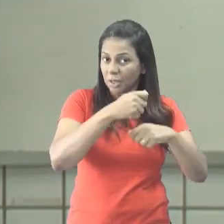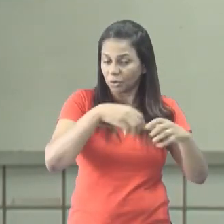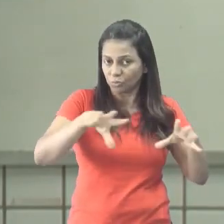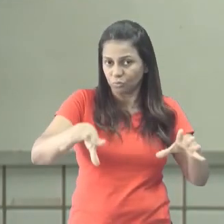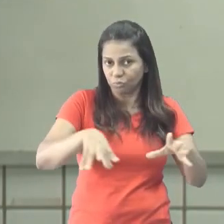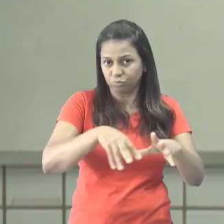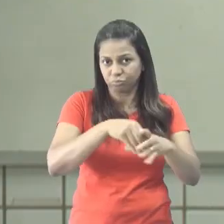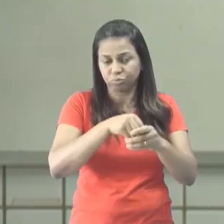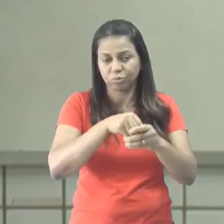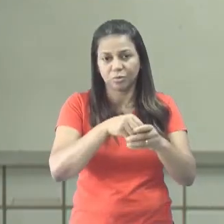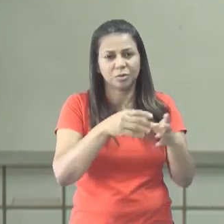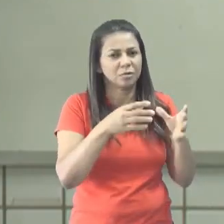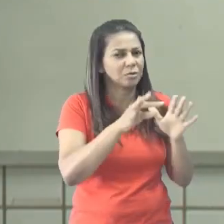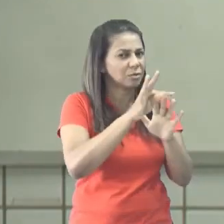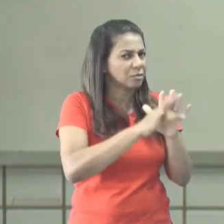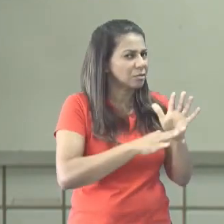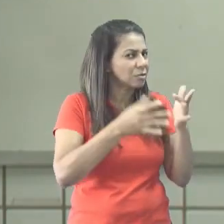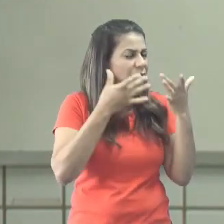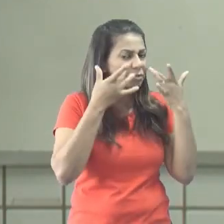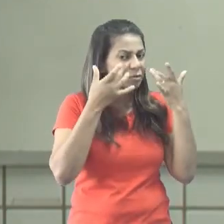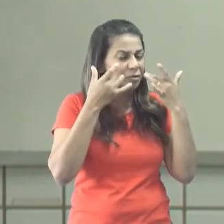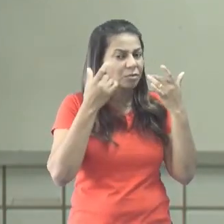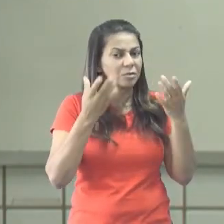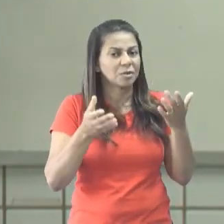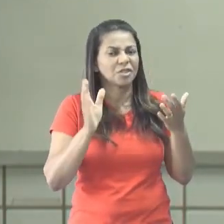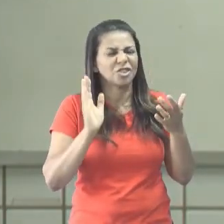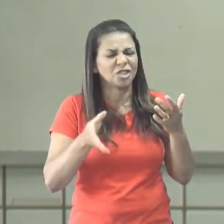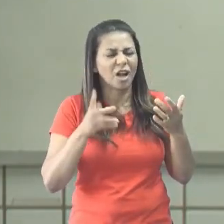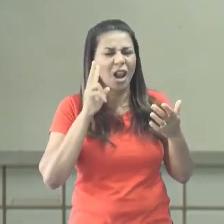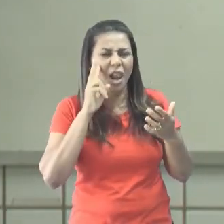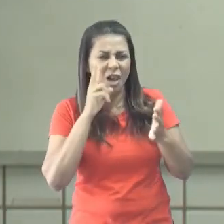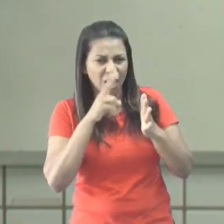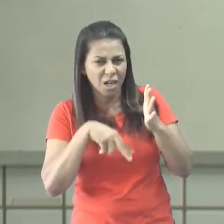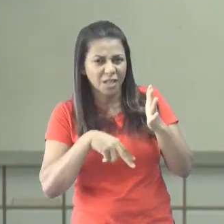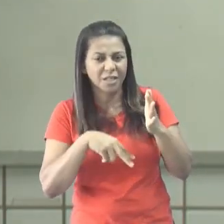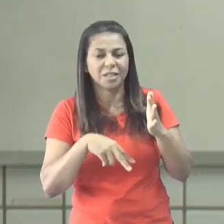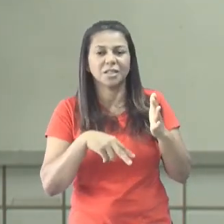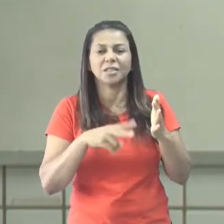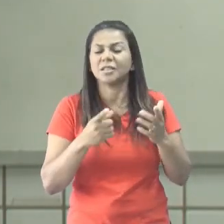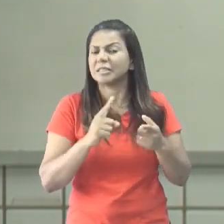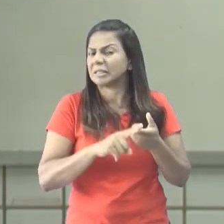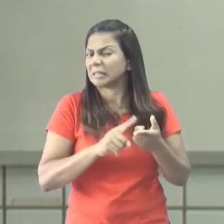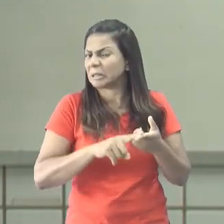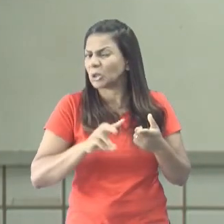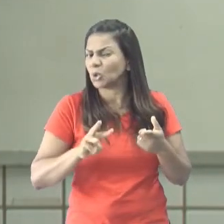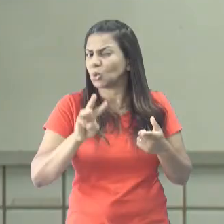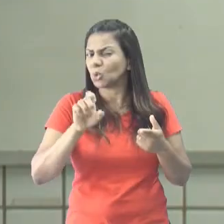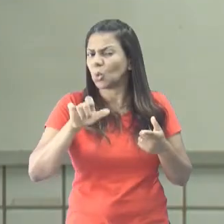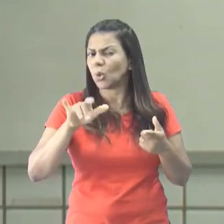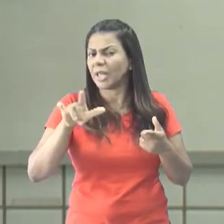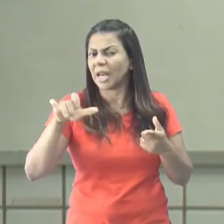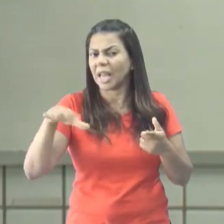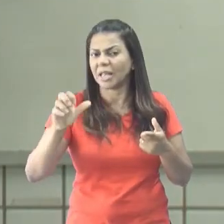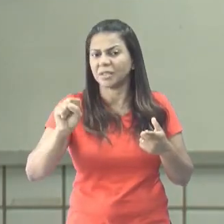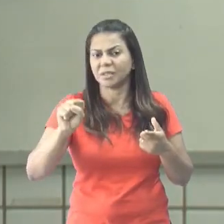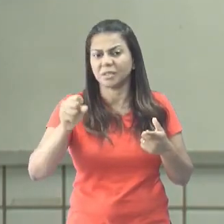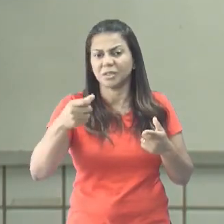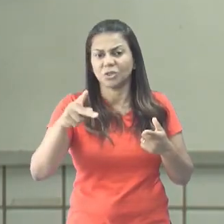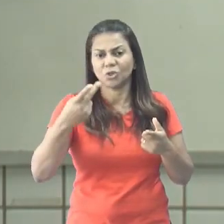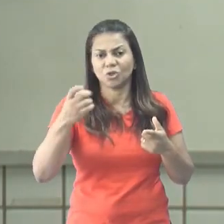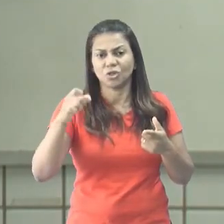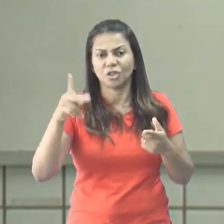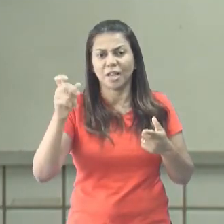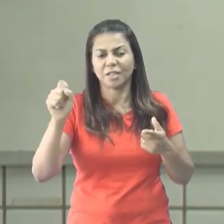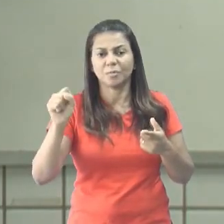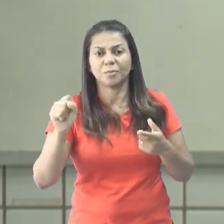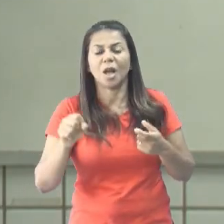Um texto teatral é maravilhoso. Eu já li alguns textos de William Shakespeare, todos os textos dele, vocês conhecem muito bem, Romeu